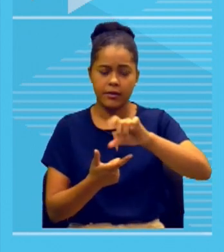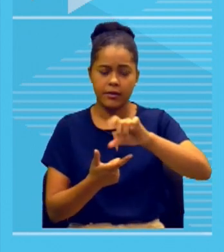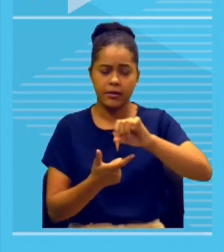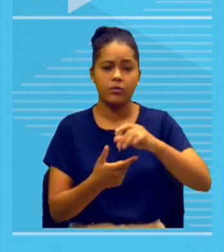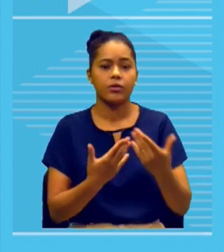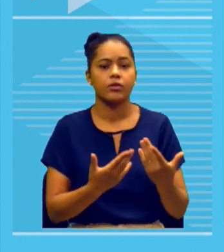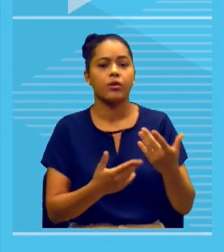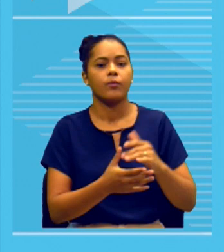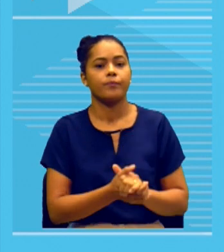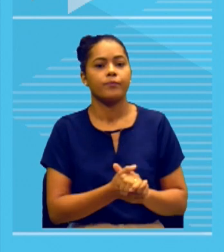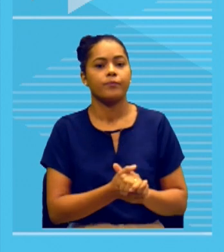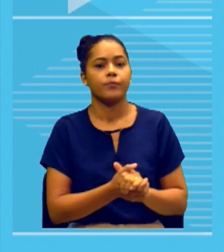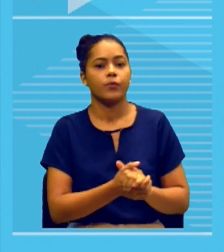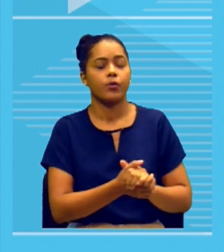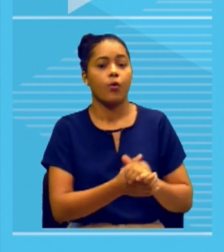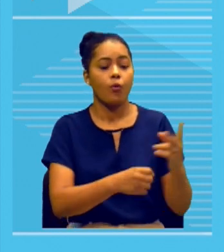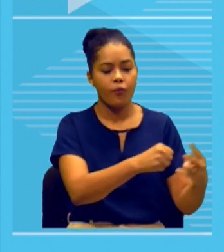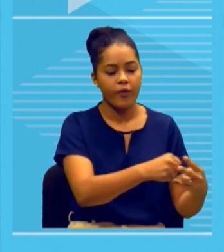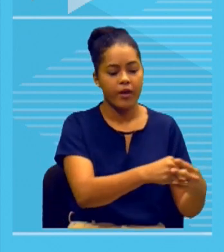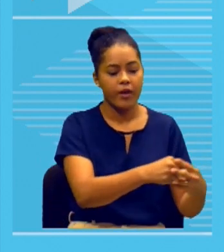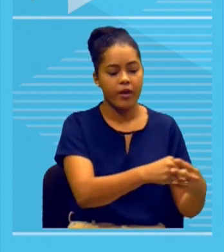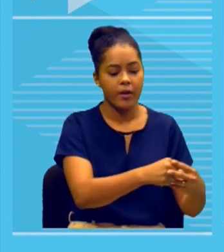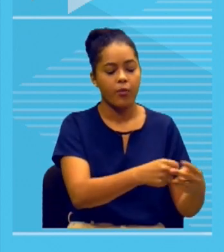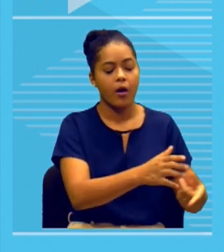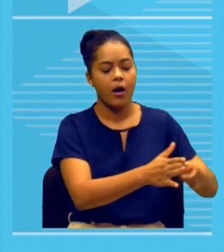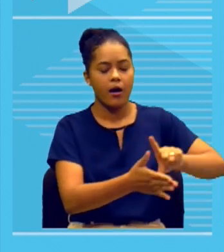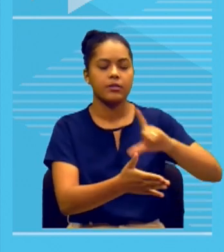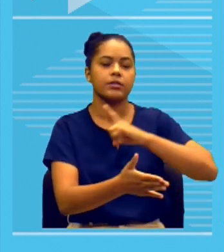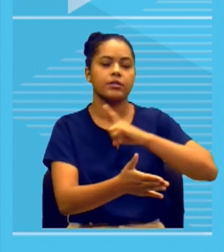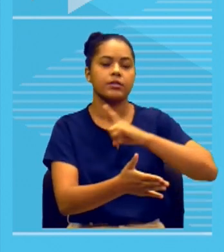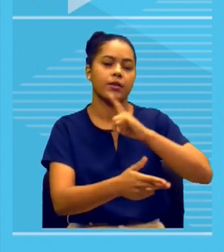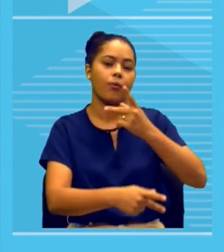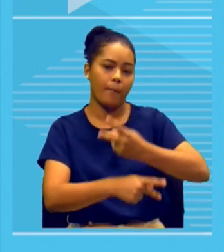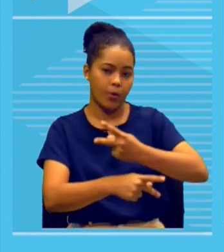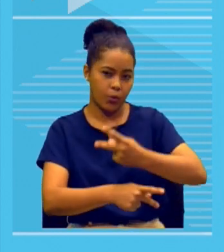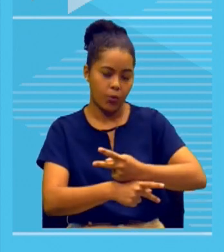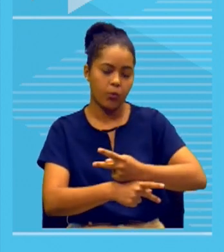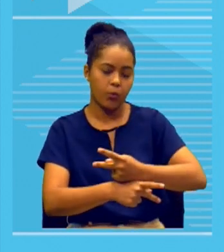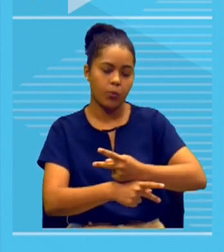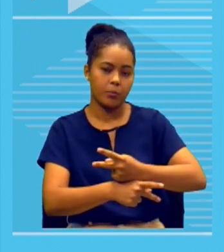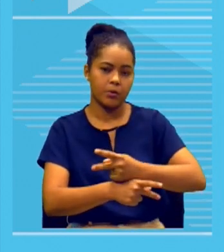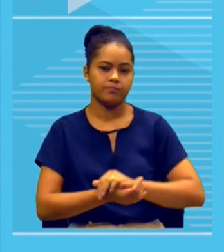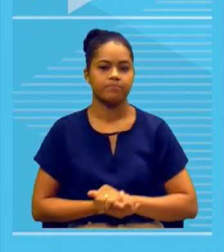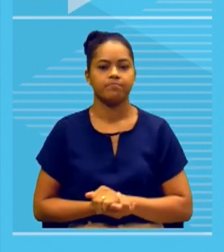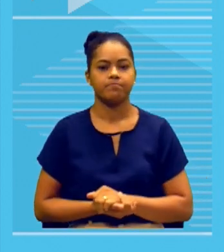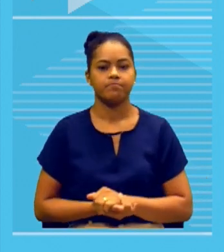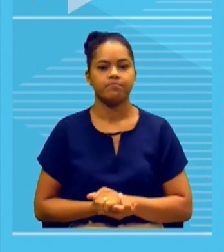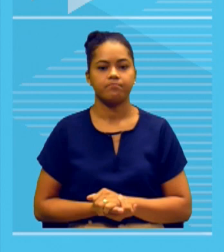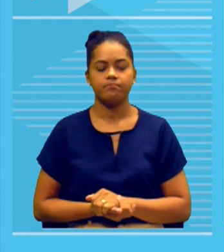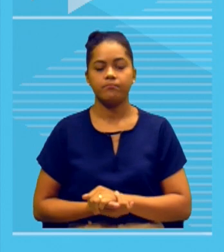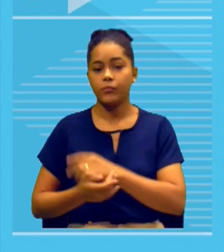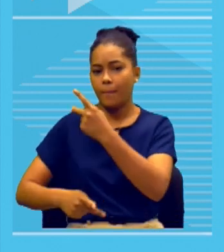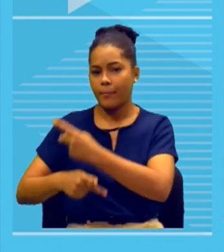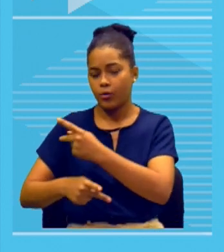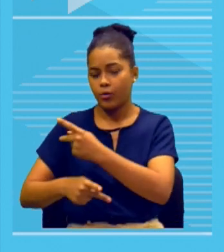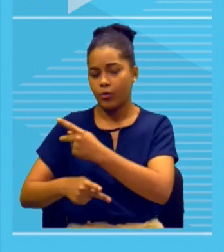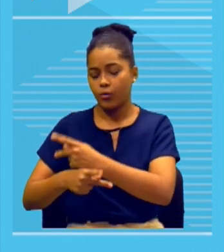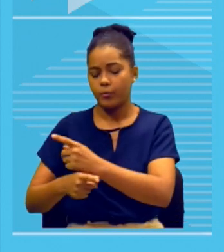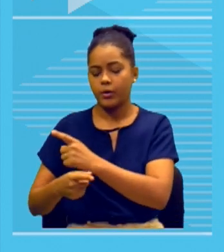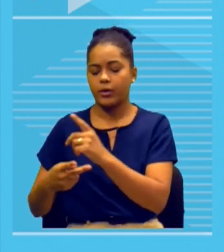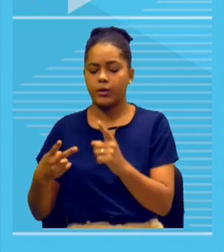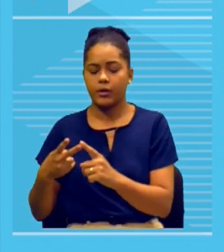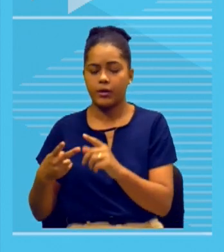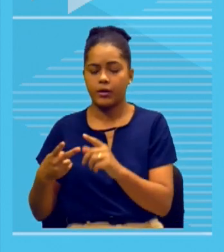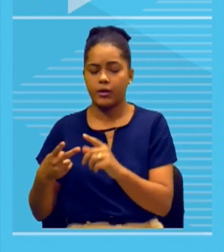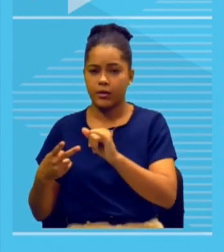antes do verbo pronomes indefinidos são aqueles pronomes que apresentam uma ideia vaga